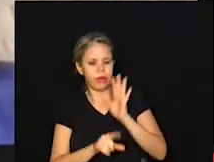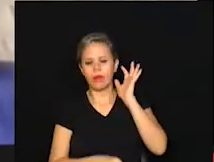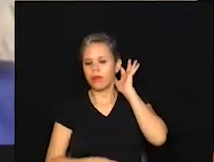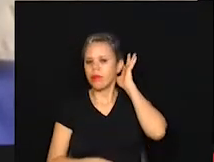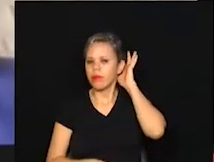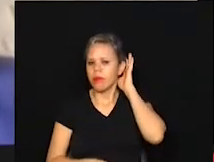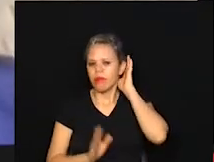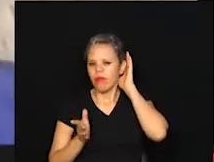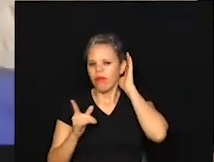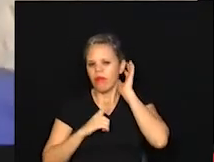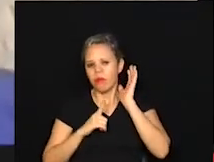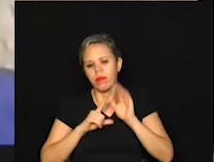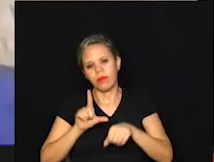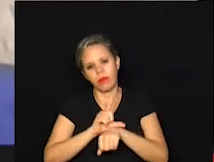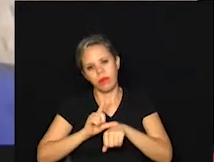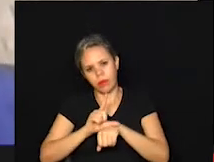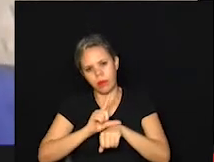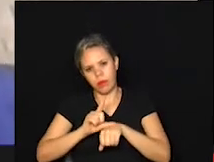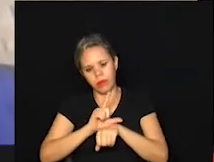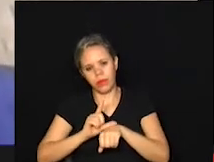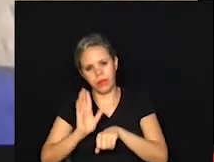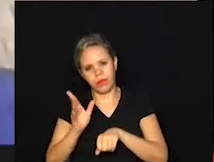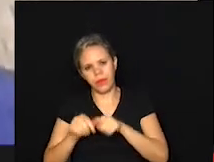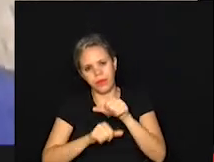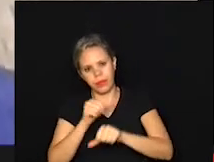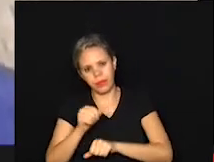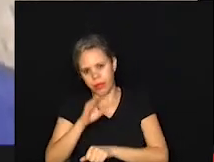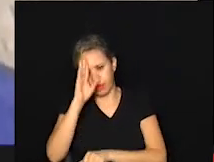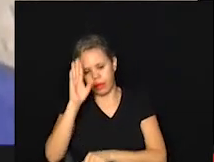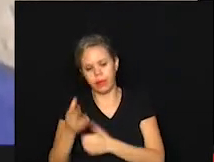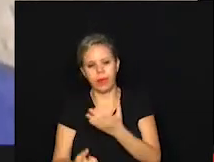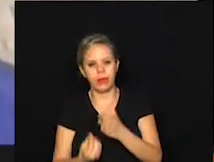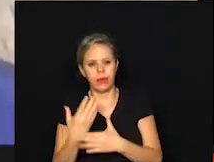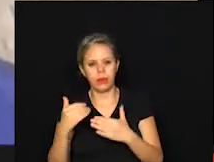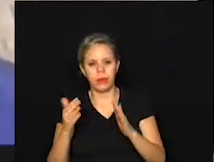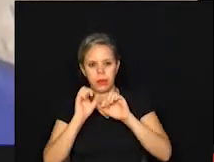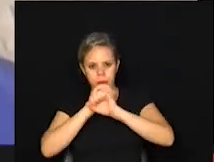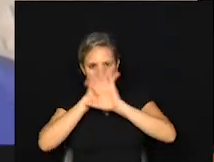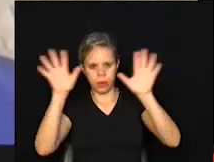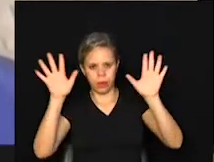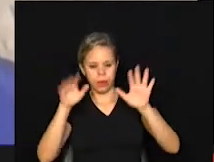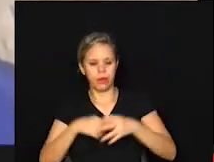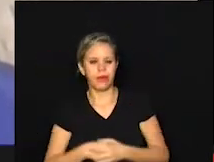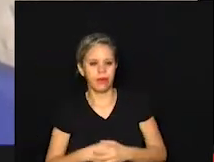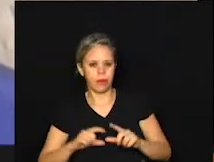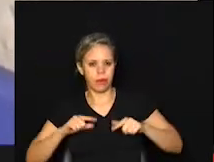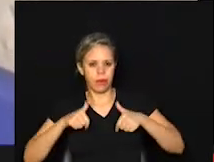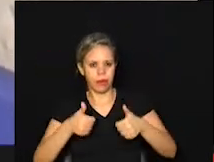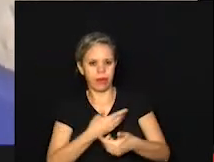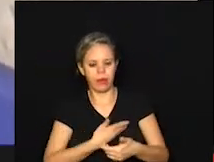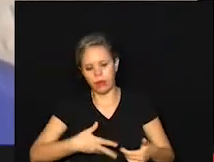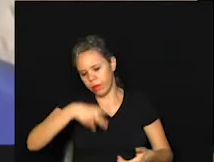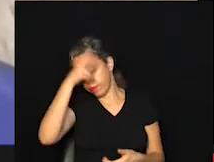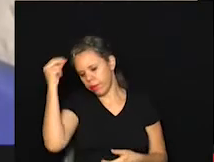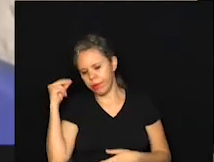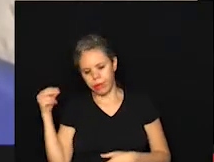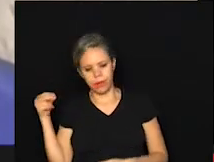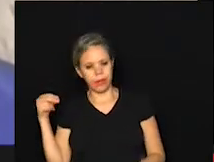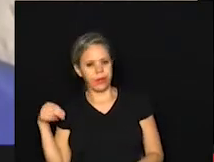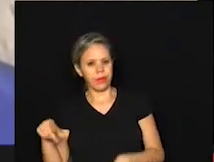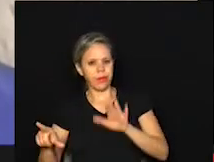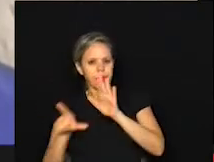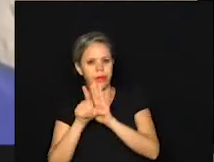nós já temos a legislação que já se tornou princípio da transparência das ações do poder público. A lei